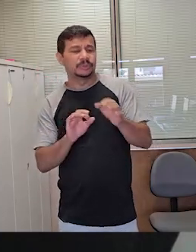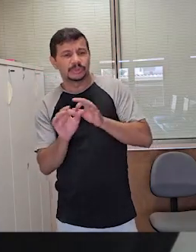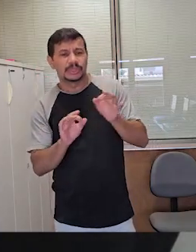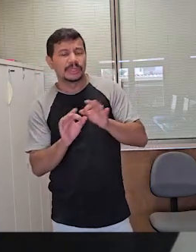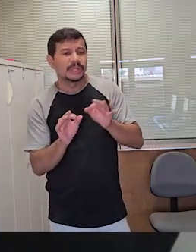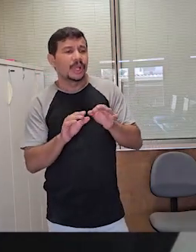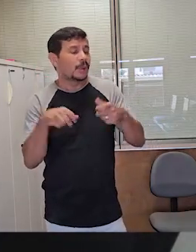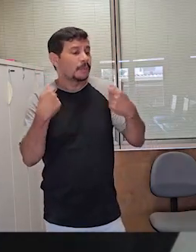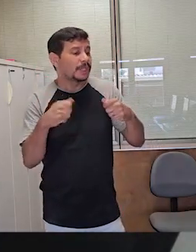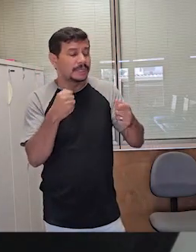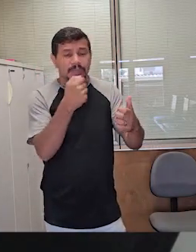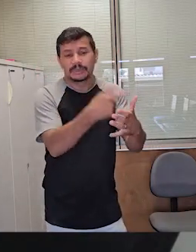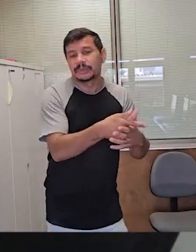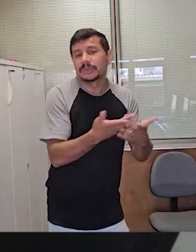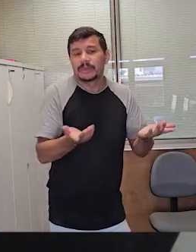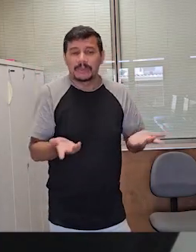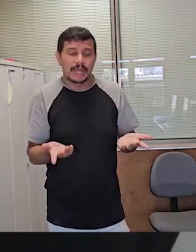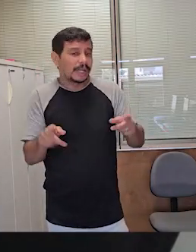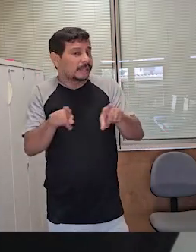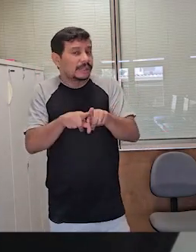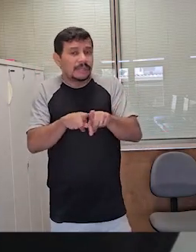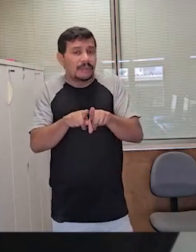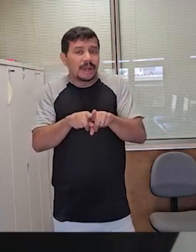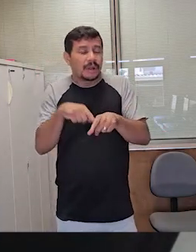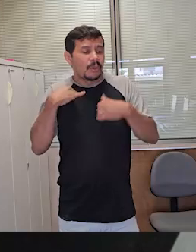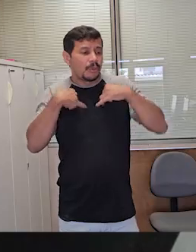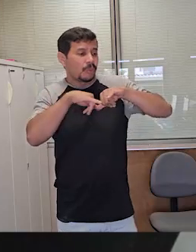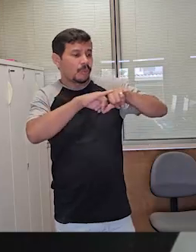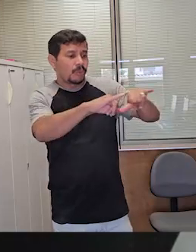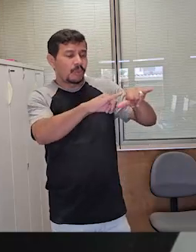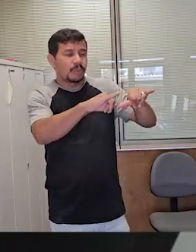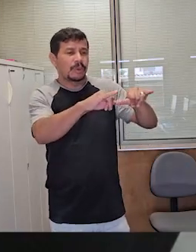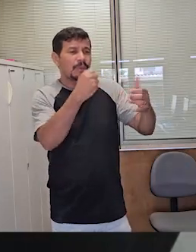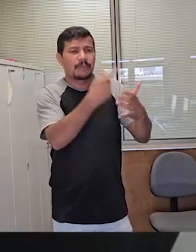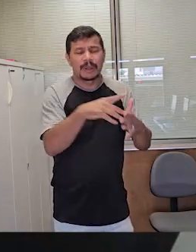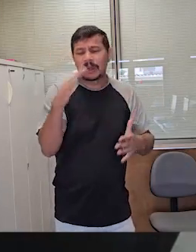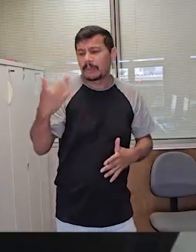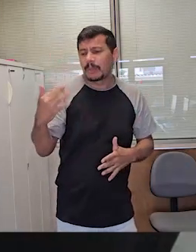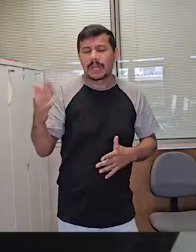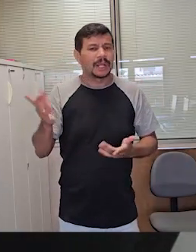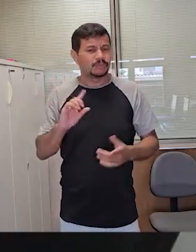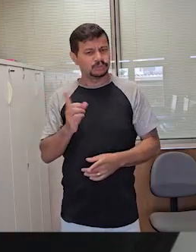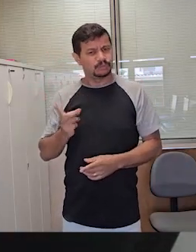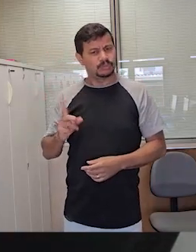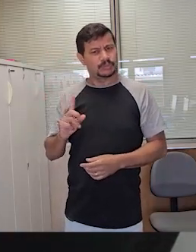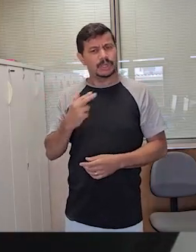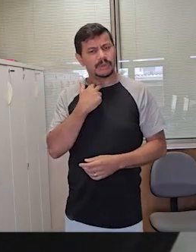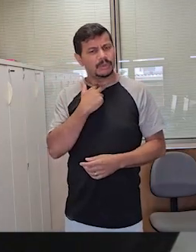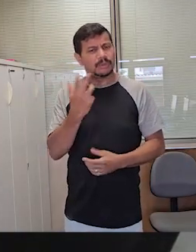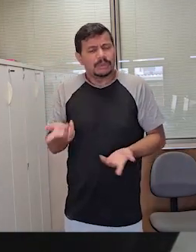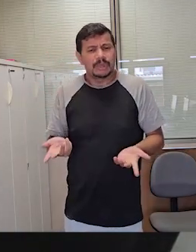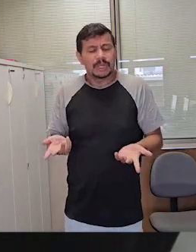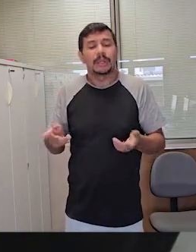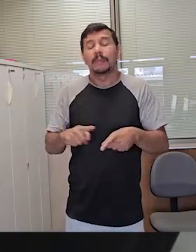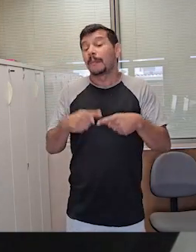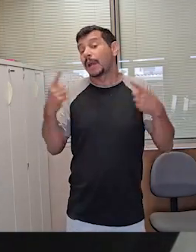Previdência, que haja também uma contrapartida. Ninguém está aqui dizendo que a pessoa precisa pagar horrores para poder usar a Previdência